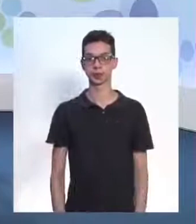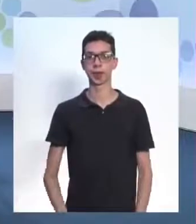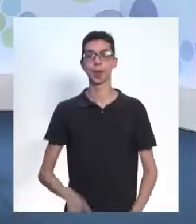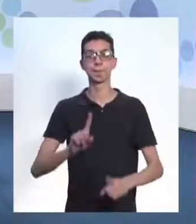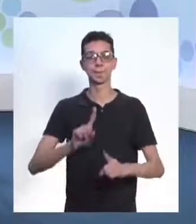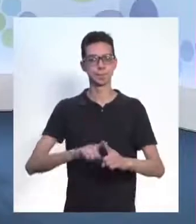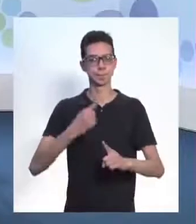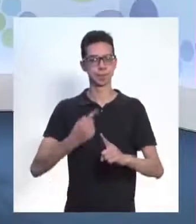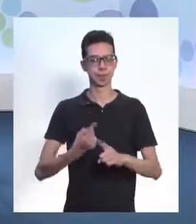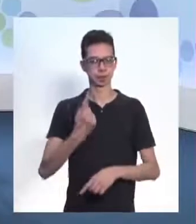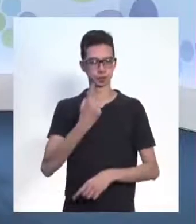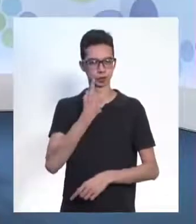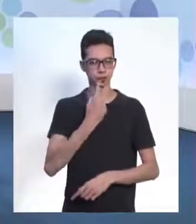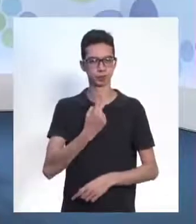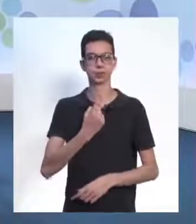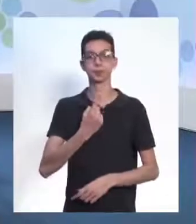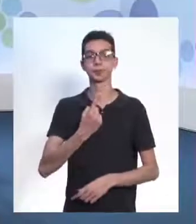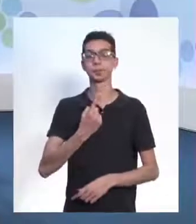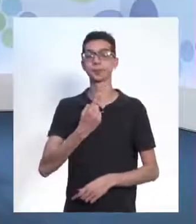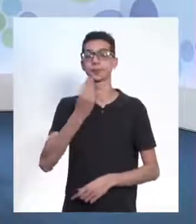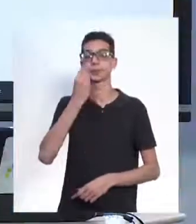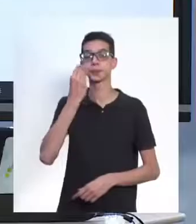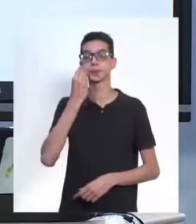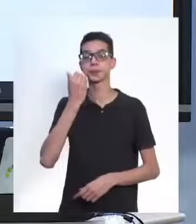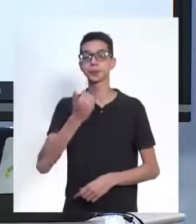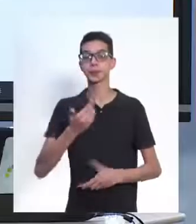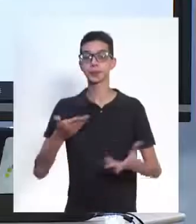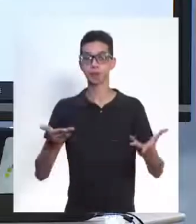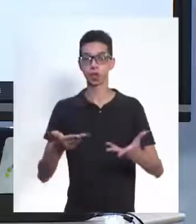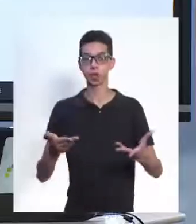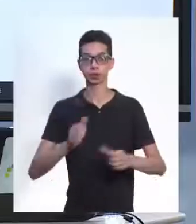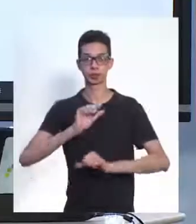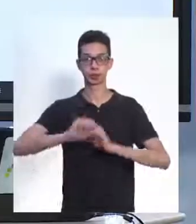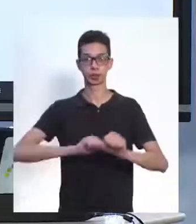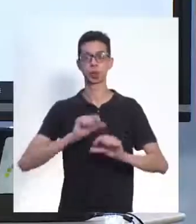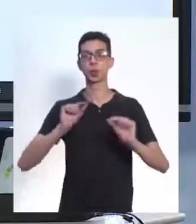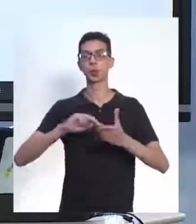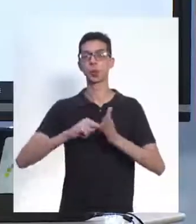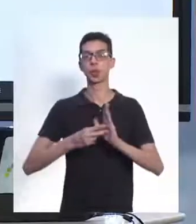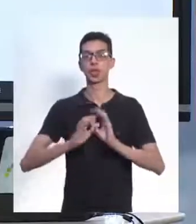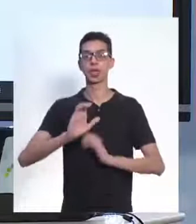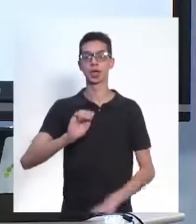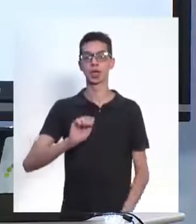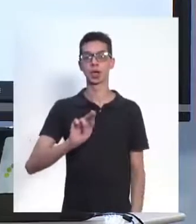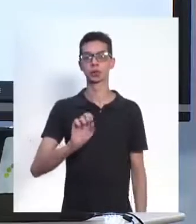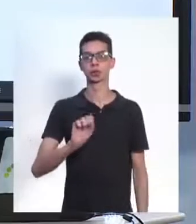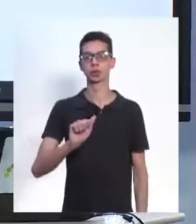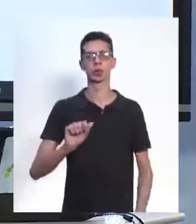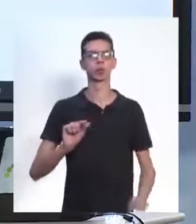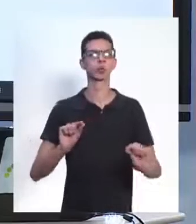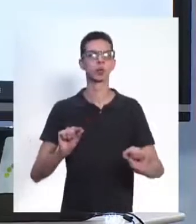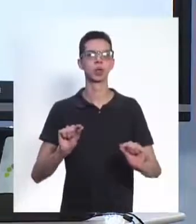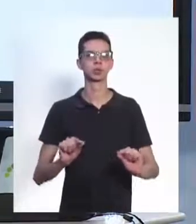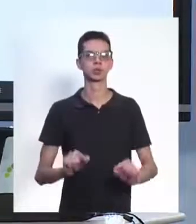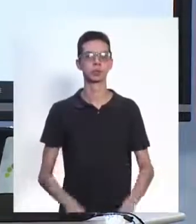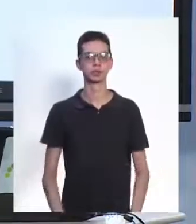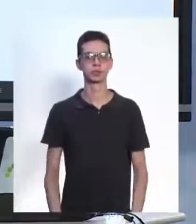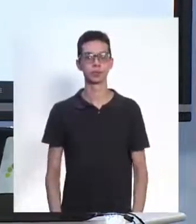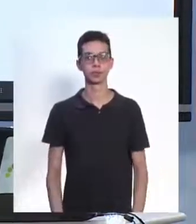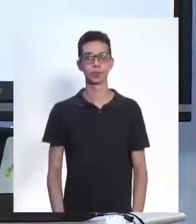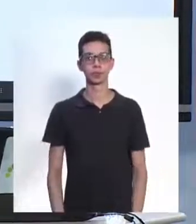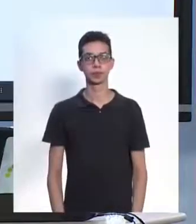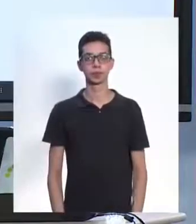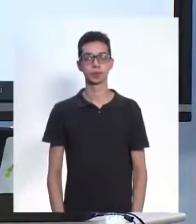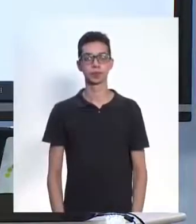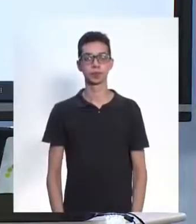você. Tá. Tentem fazer a inversão agora. O que era causa vai virar